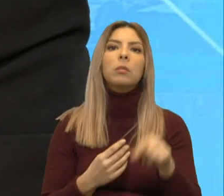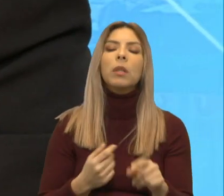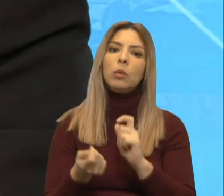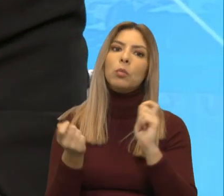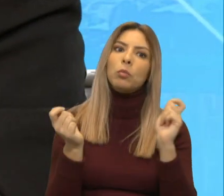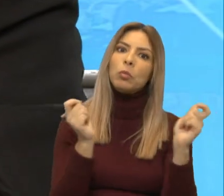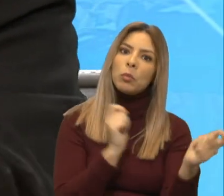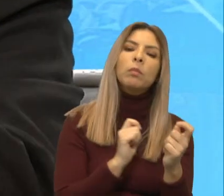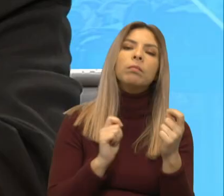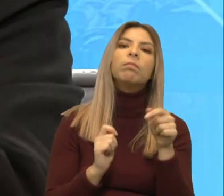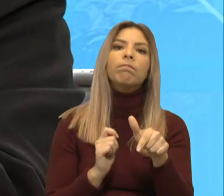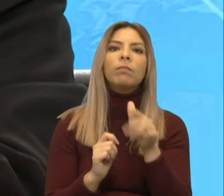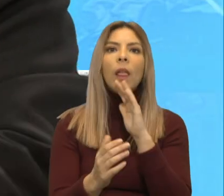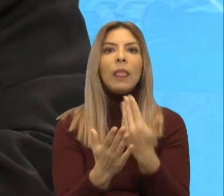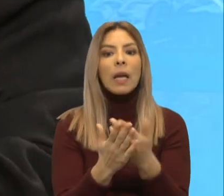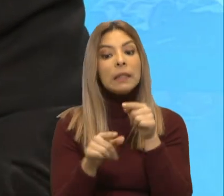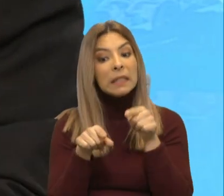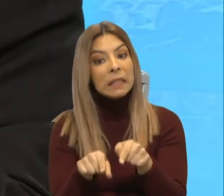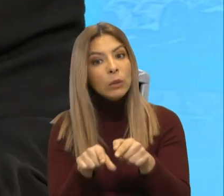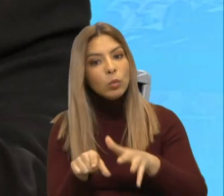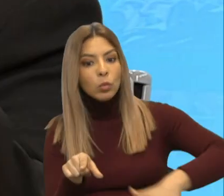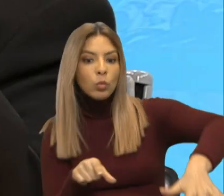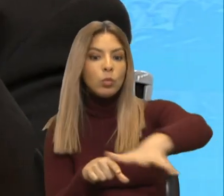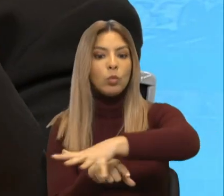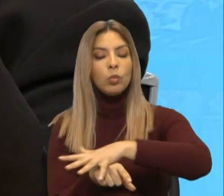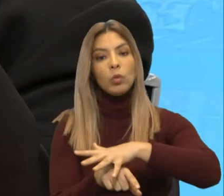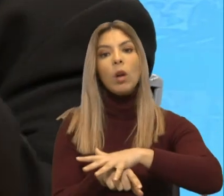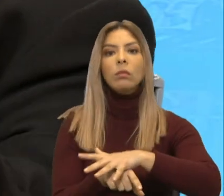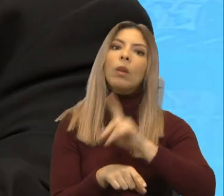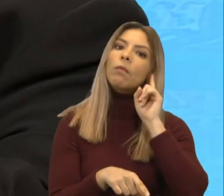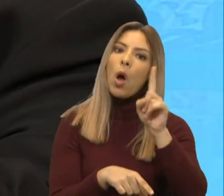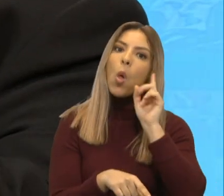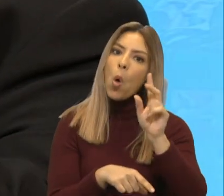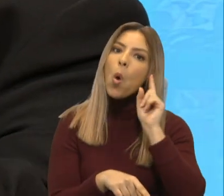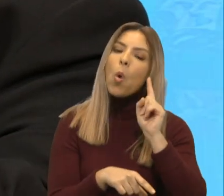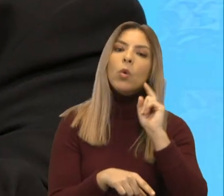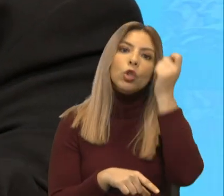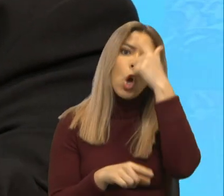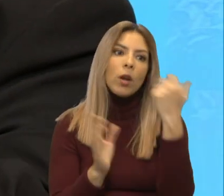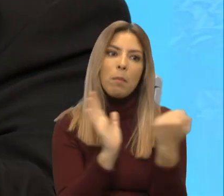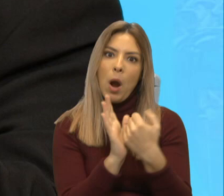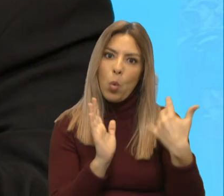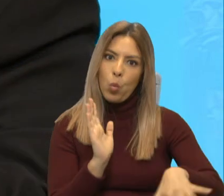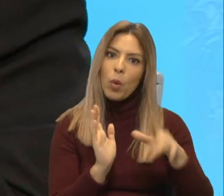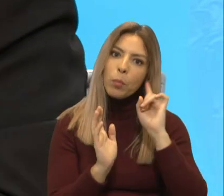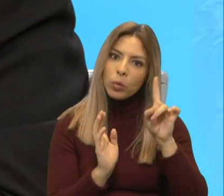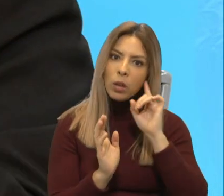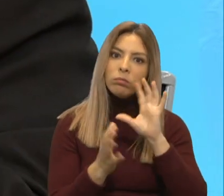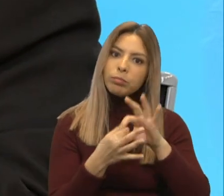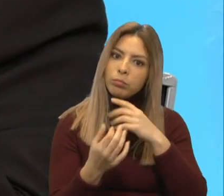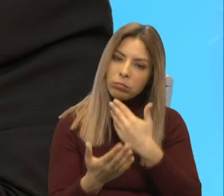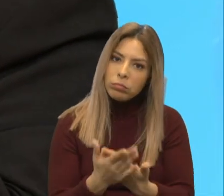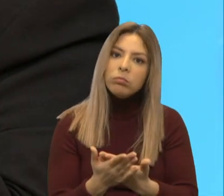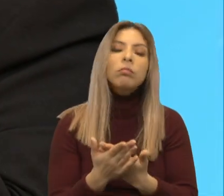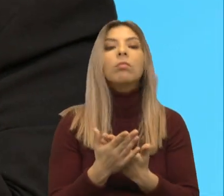E instituir esse património que tem um valor histórico muito importante, porque são construções, algumas do século